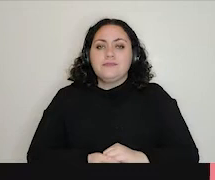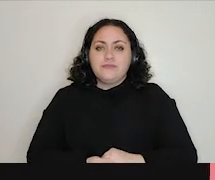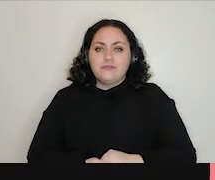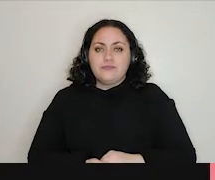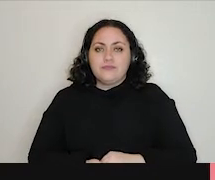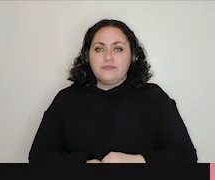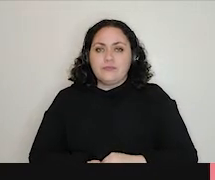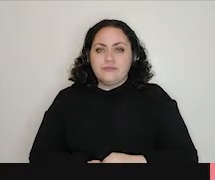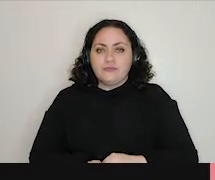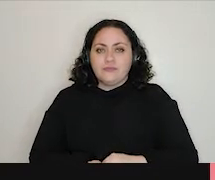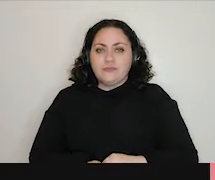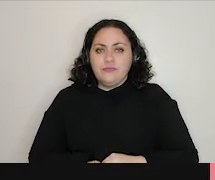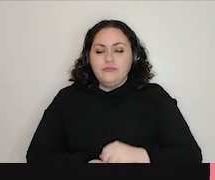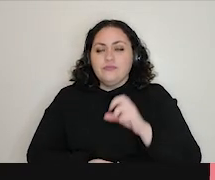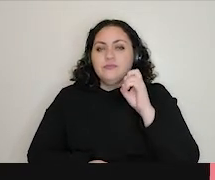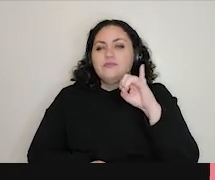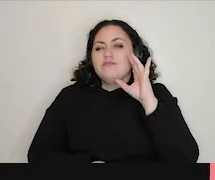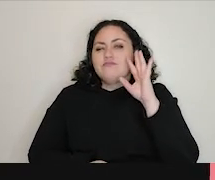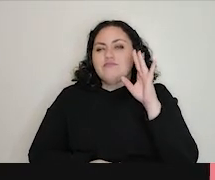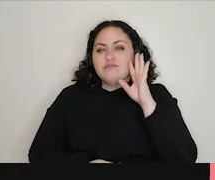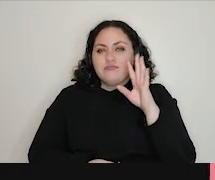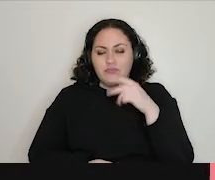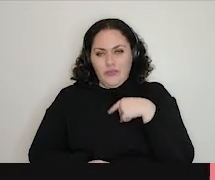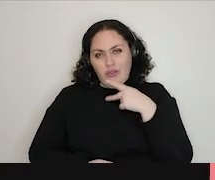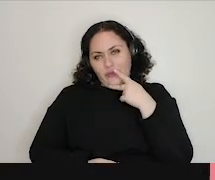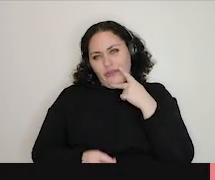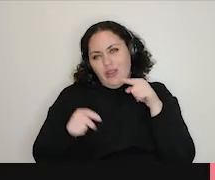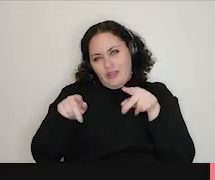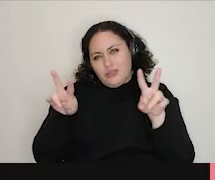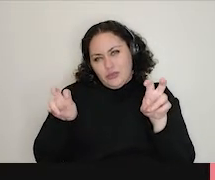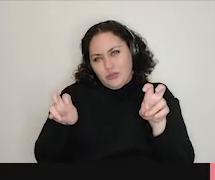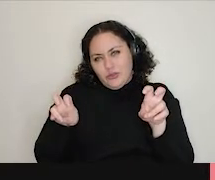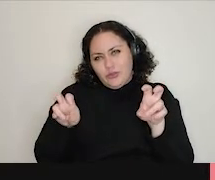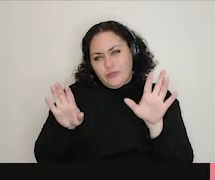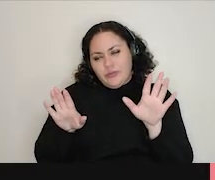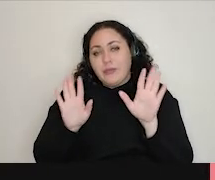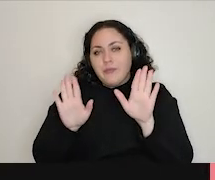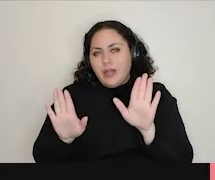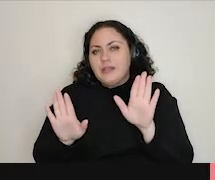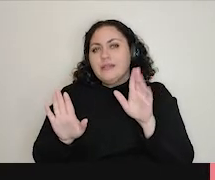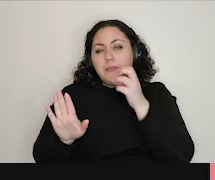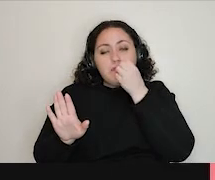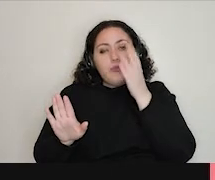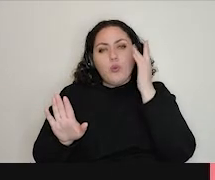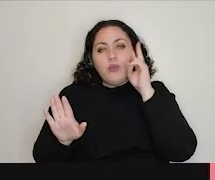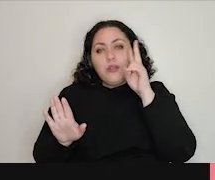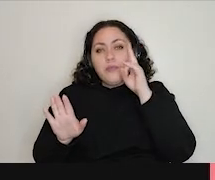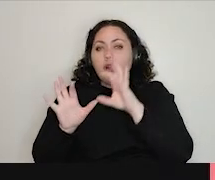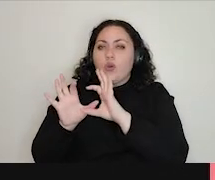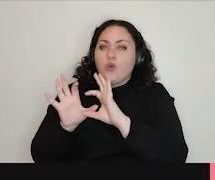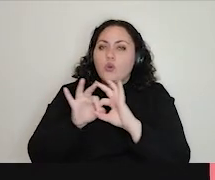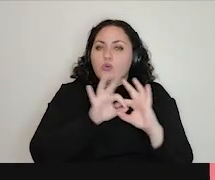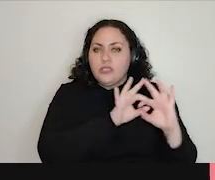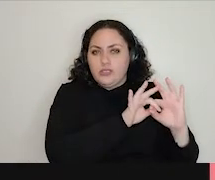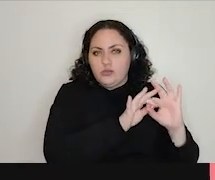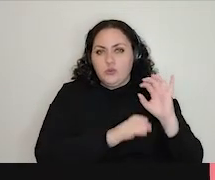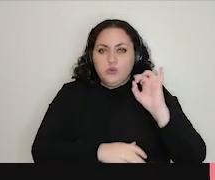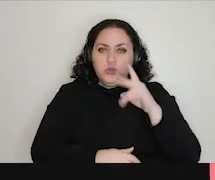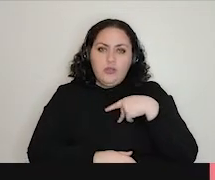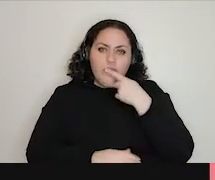se a gente for analisar o parâmetro, eu estou falando com relação a essas questões, mas é importante também contextualizar para além do que eu tinha mencionado